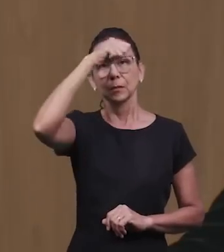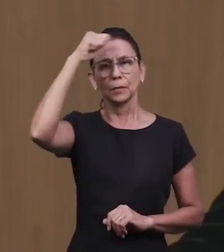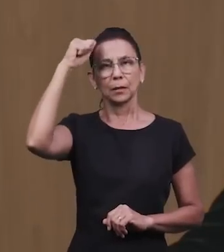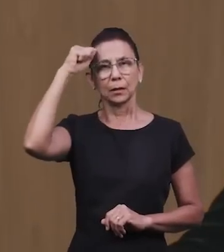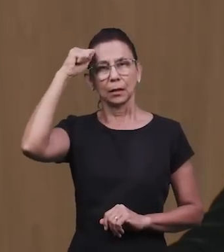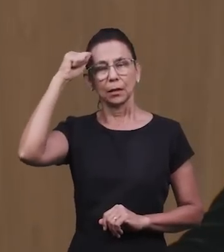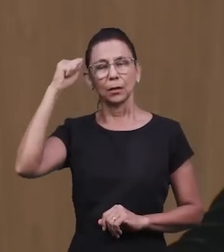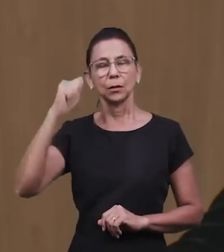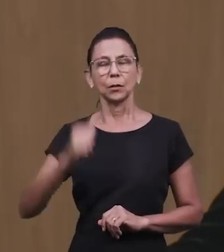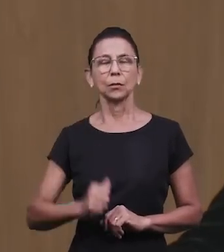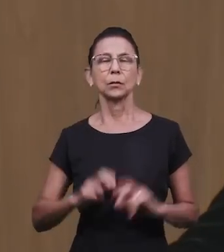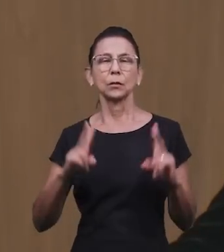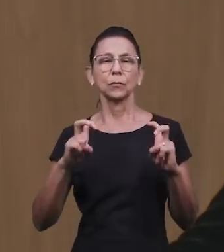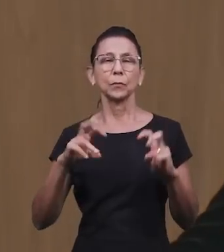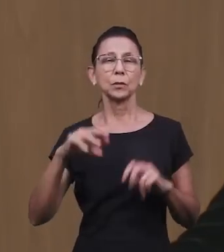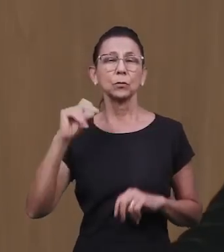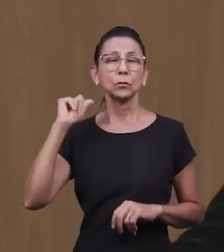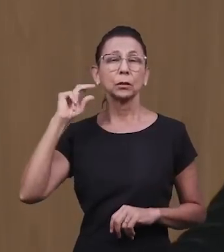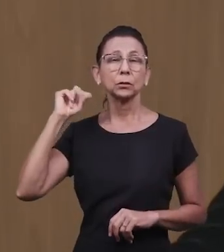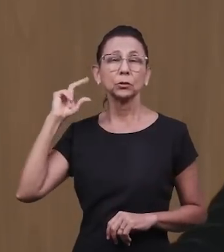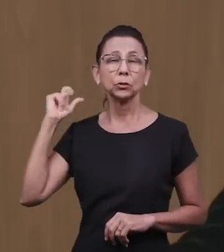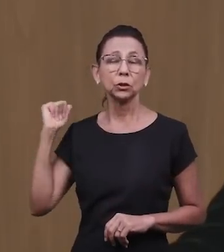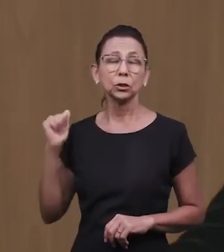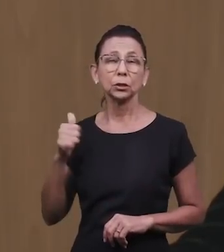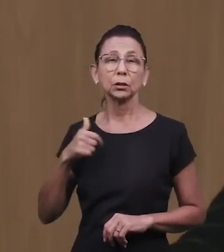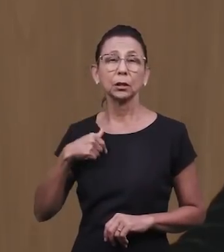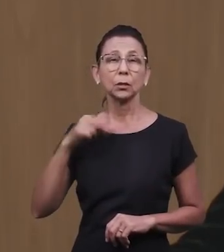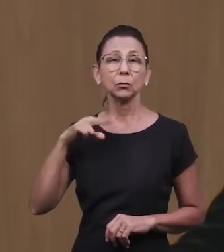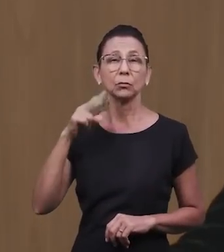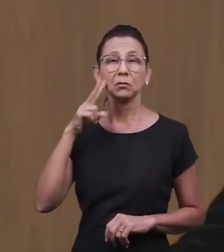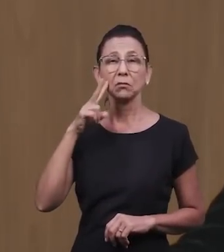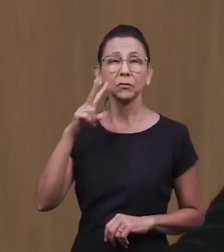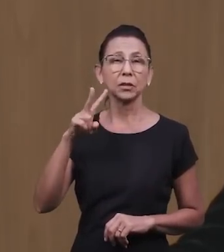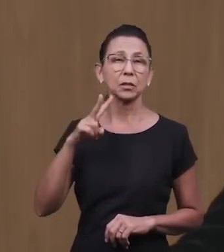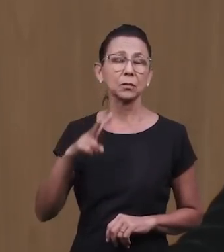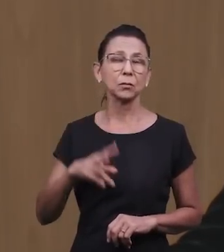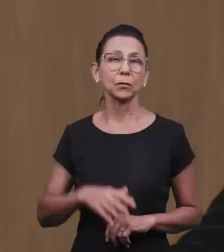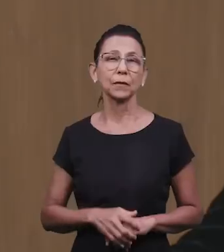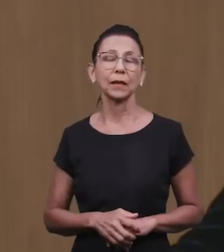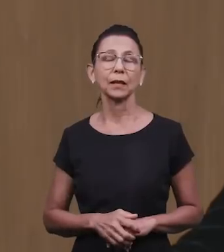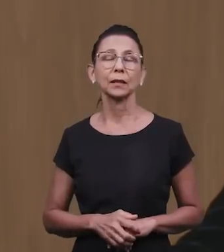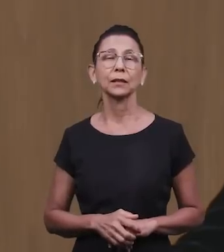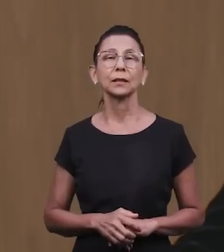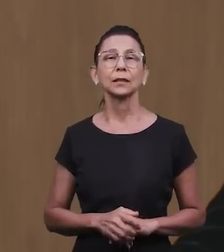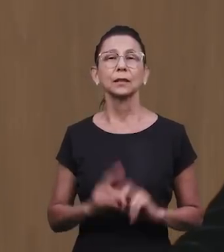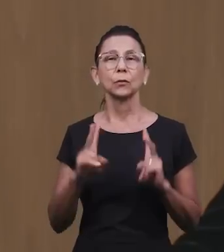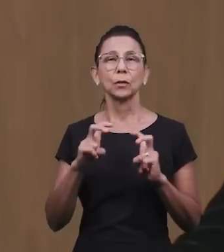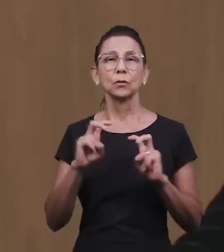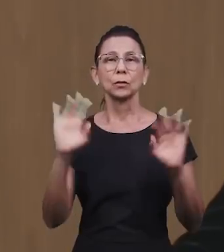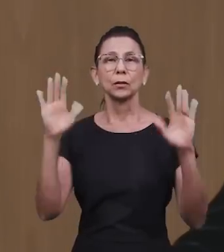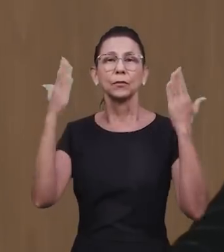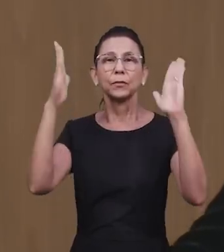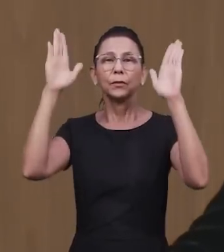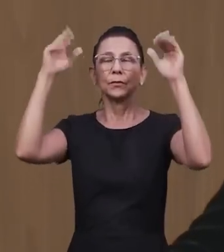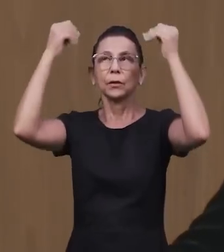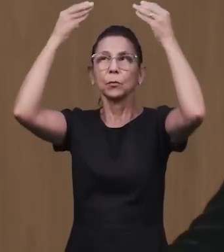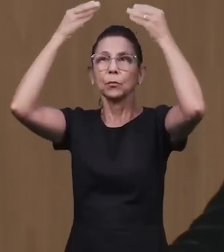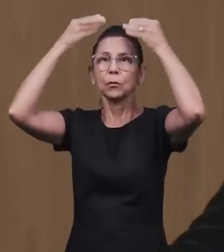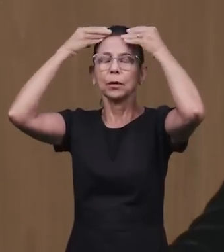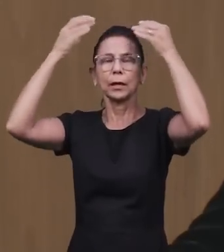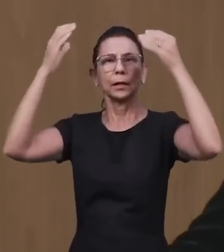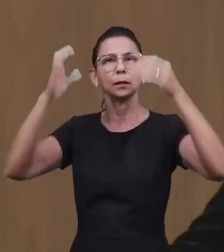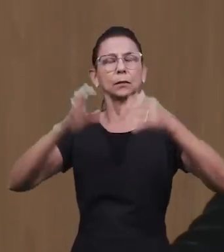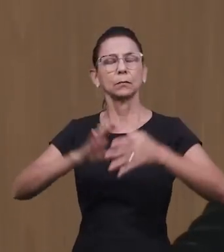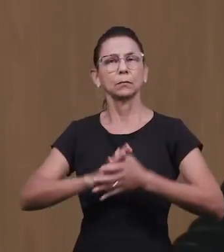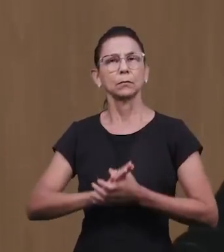do pastor Amadeu acerca de um assunto que já é antigo, mas que eu nunca tinha assistido aquela aula, que era sobre Viva o Rei.